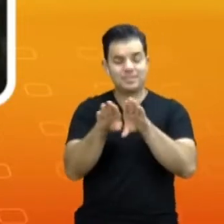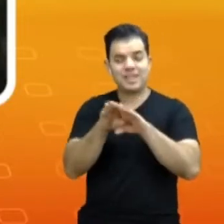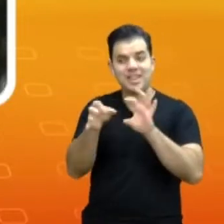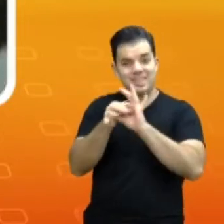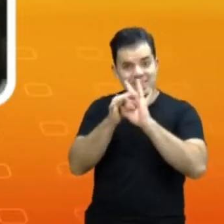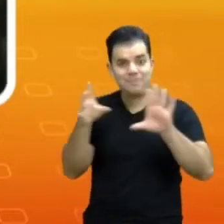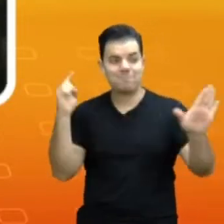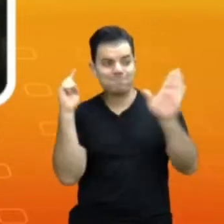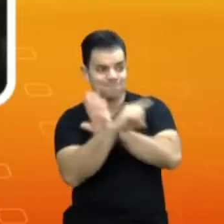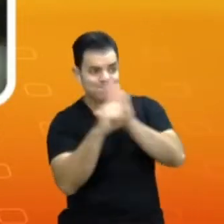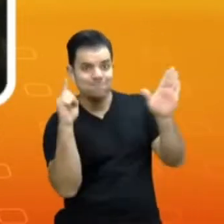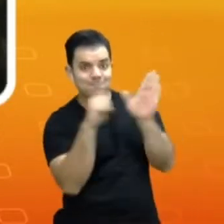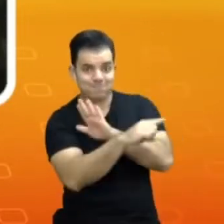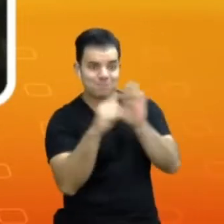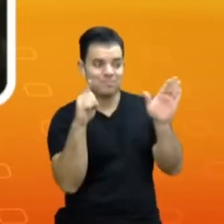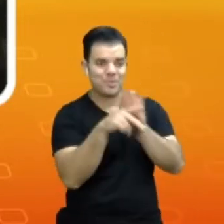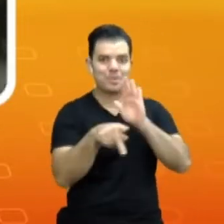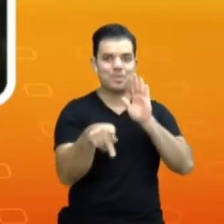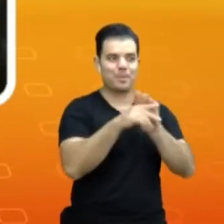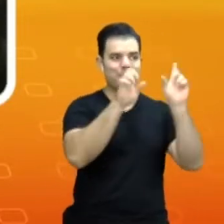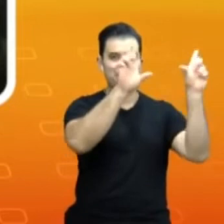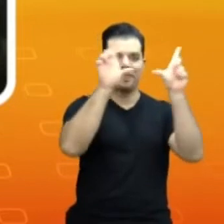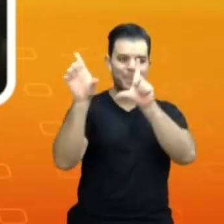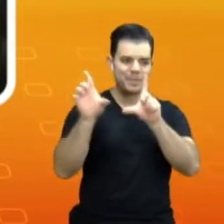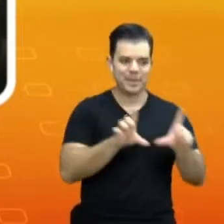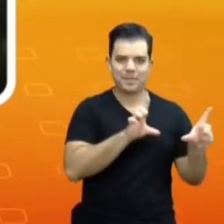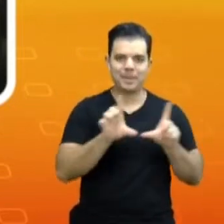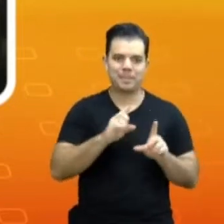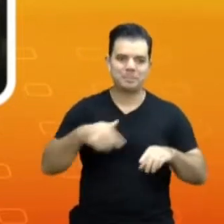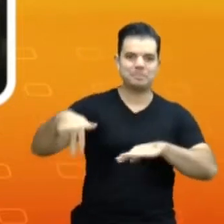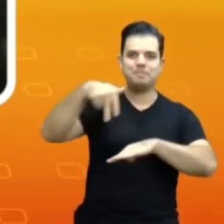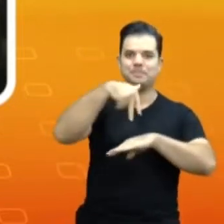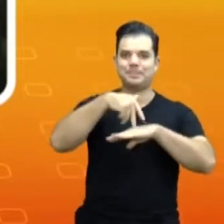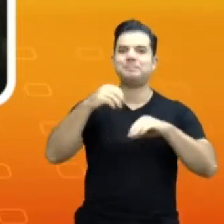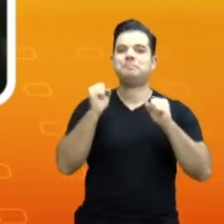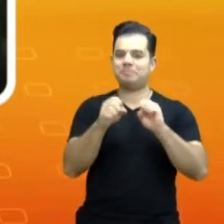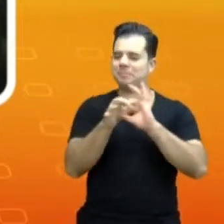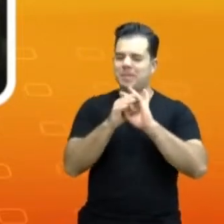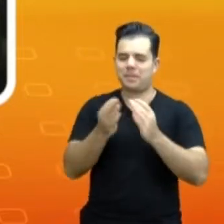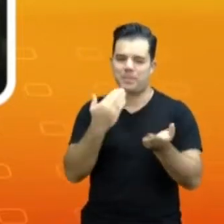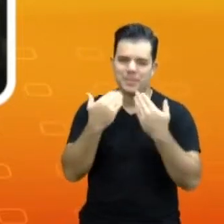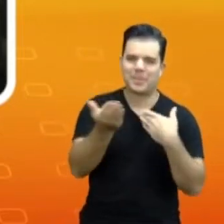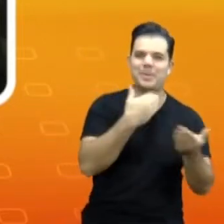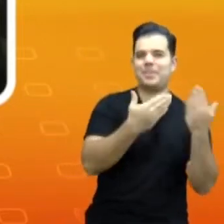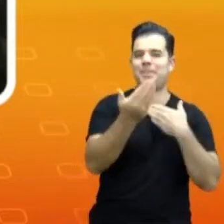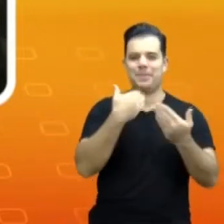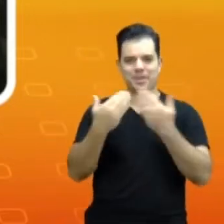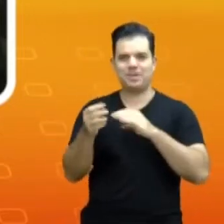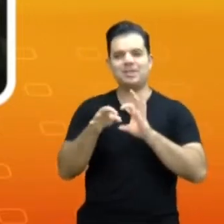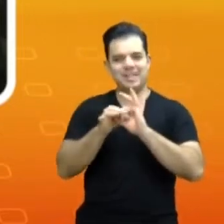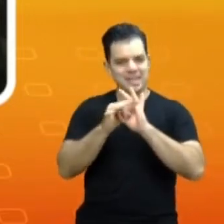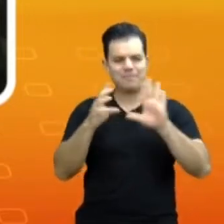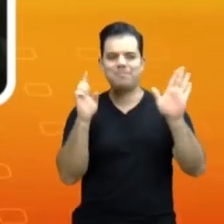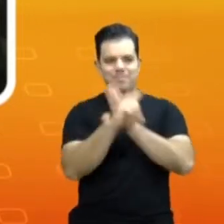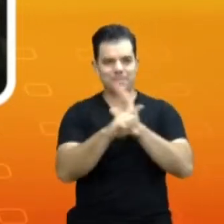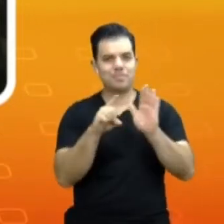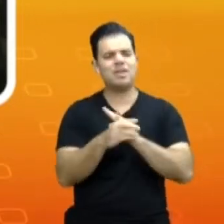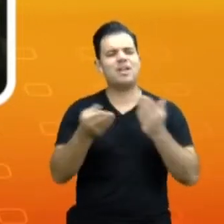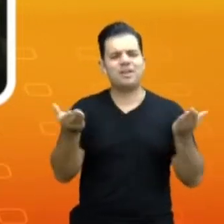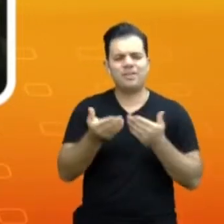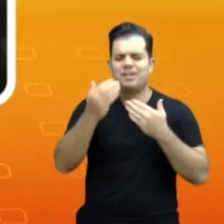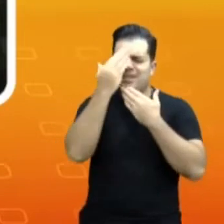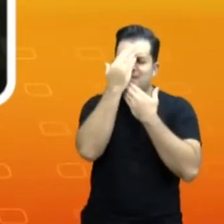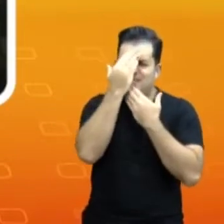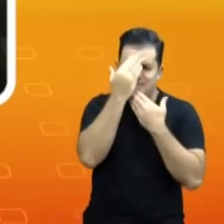chat com perguntas também para os nossos palestrantes. A gente, ao longo aqui do nosso bate-papo, vai repassar essas perguntas. Desde já a